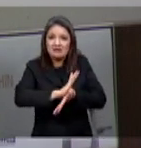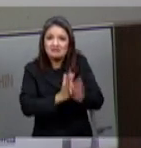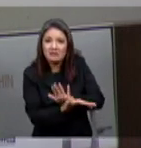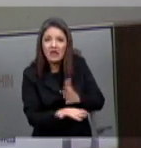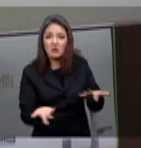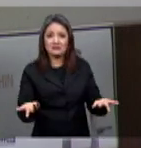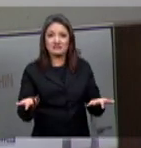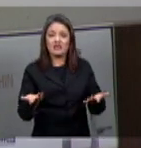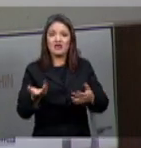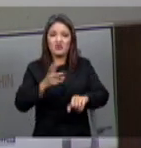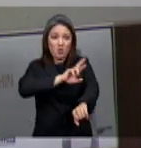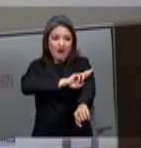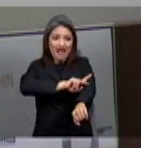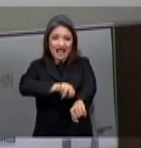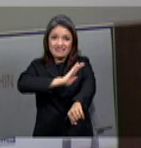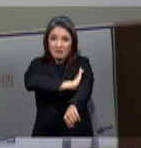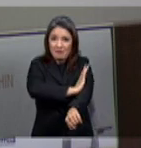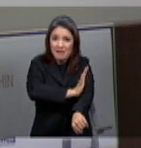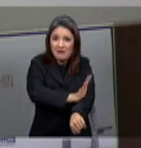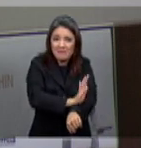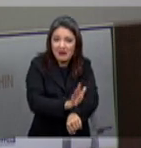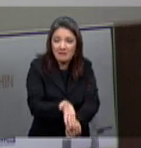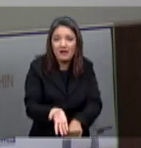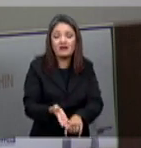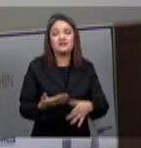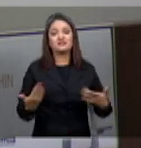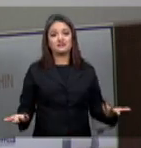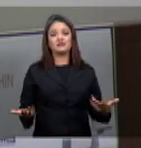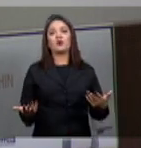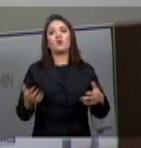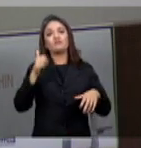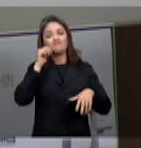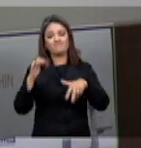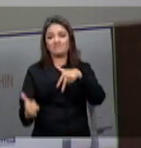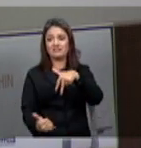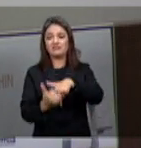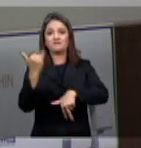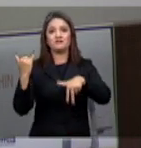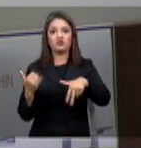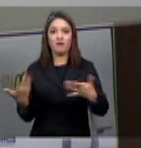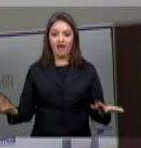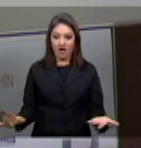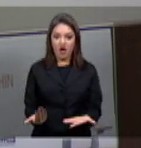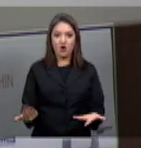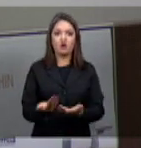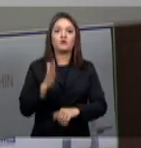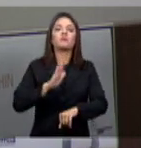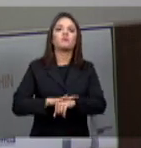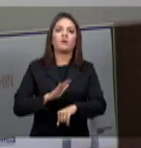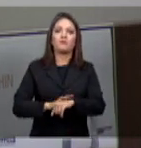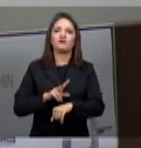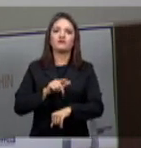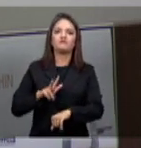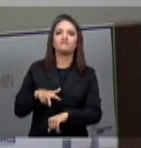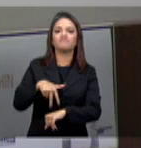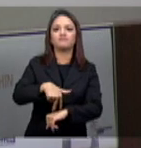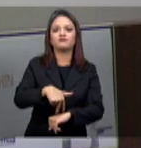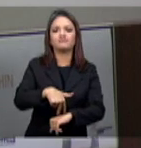racista estruturalmente A Voz das vítimas certamente terá espaço para